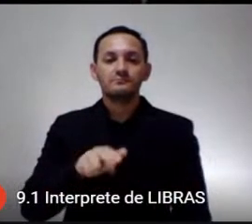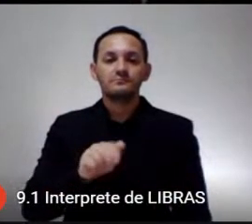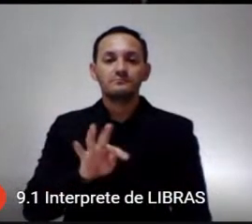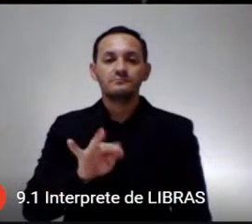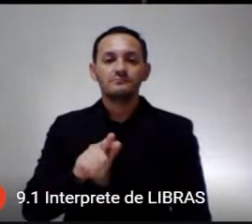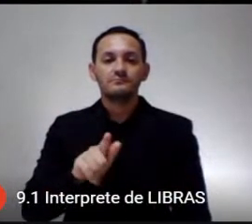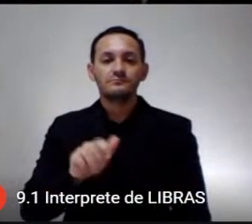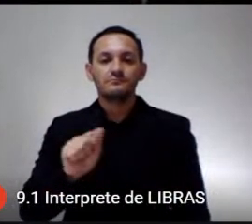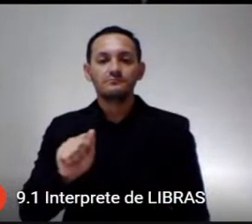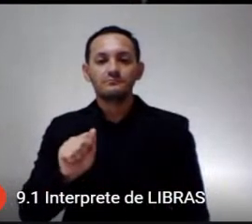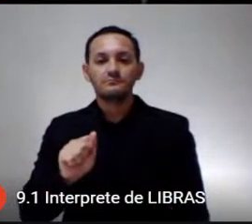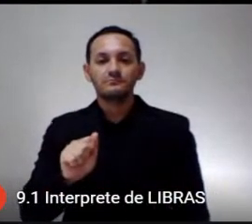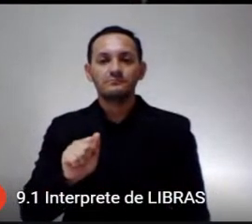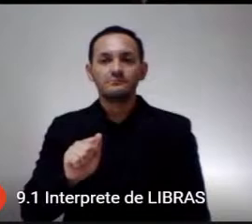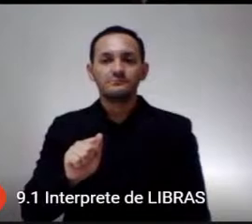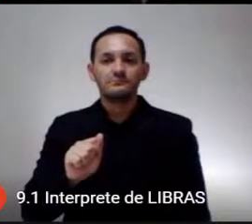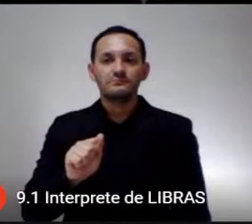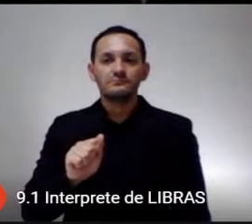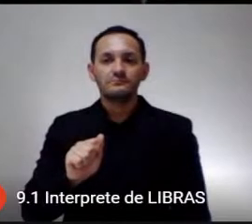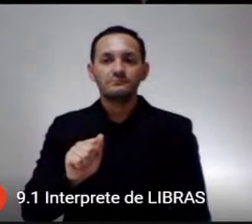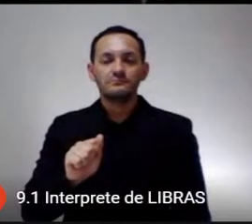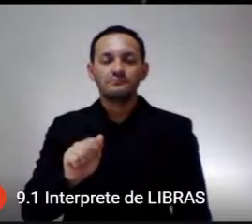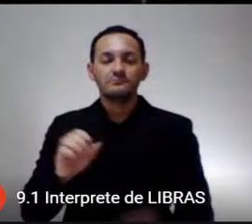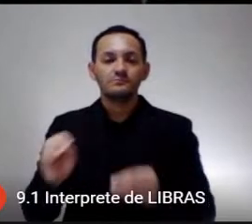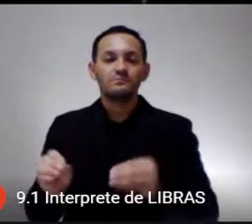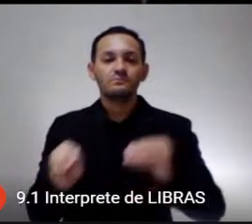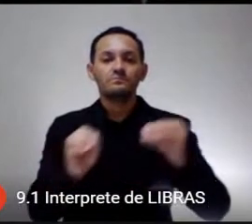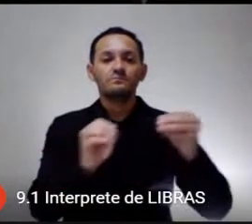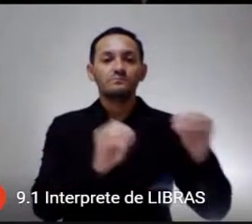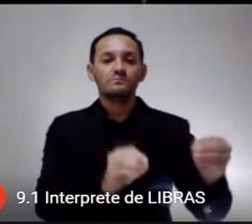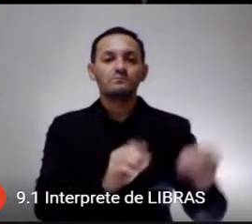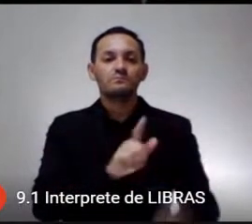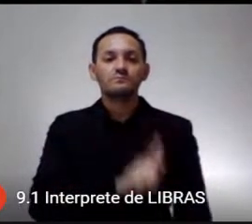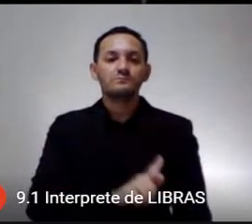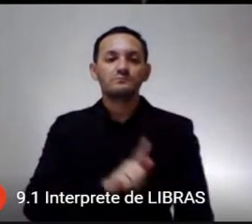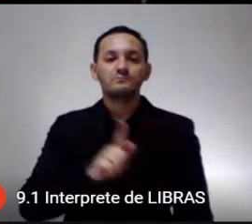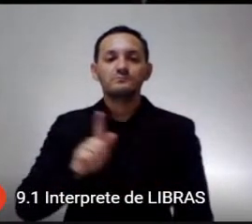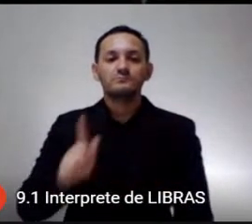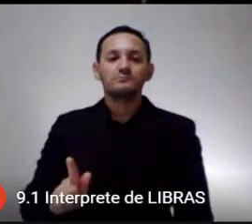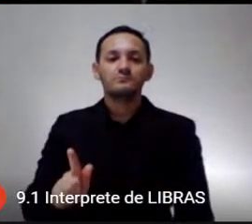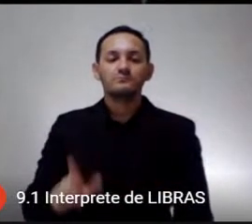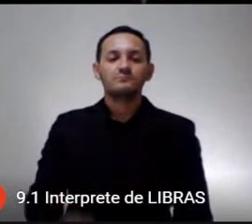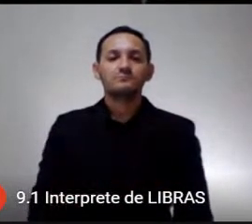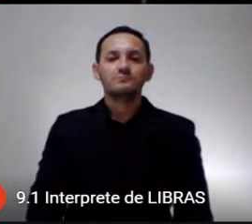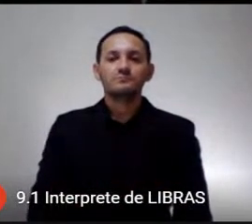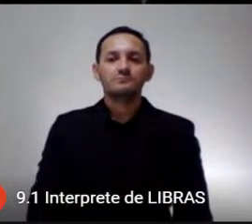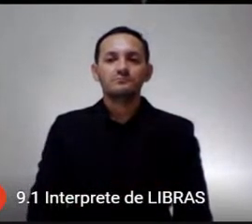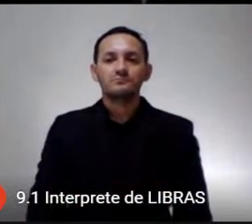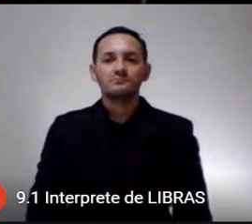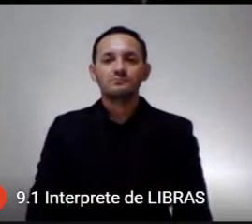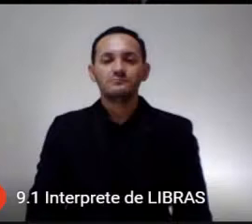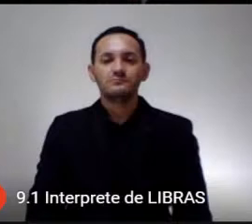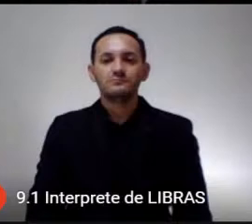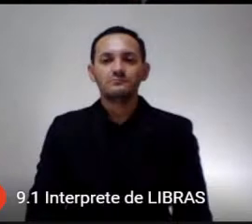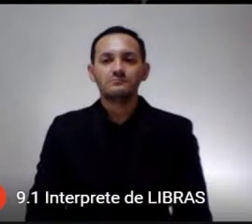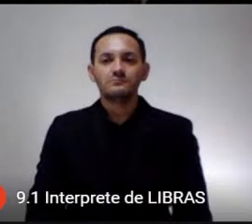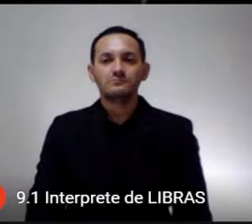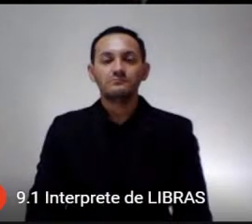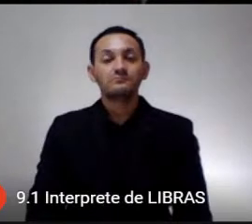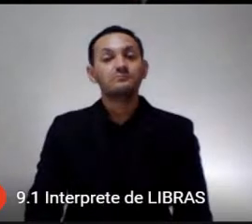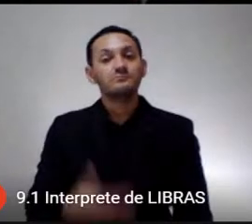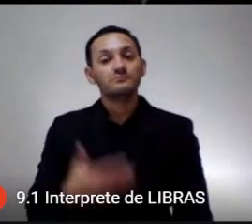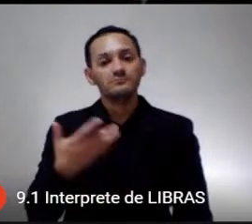Taguatinga, e foi promovido para a segunda criminal de Gurupi. Então, por isso que meu voto foi no sentido de revogar